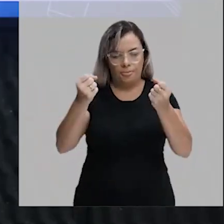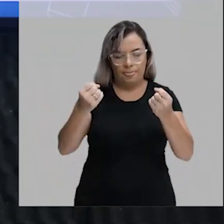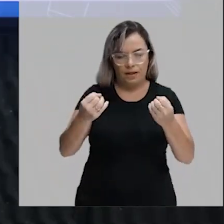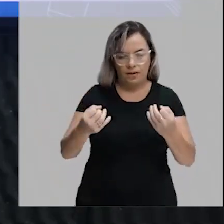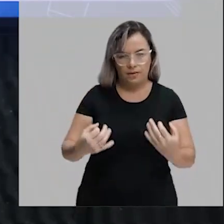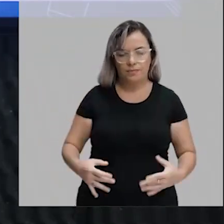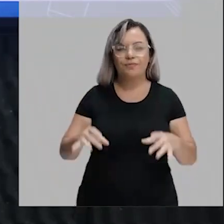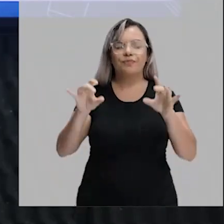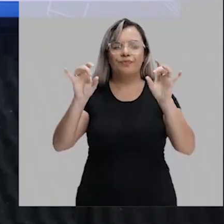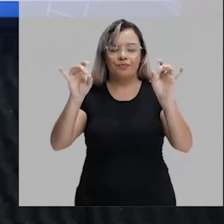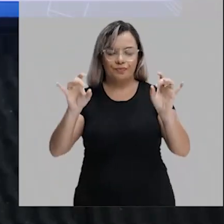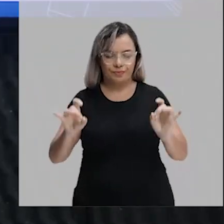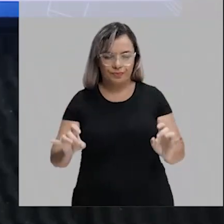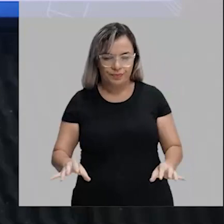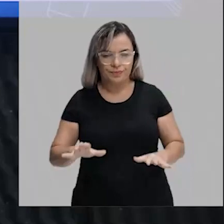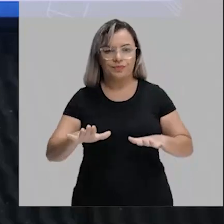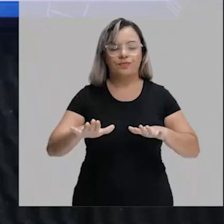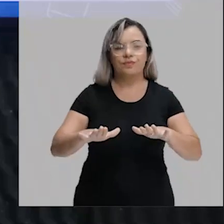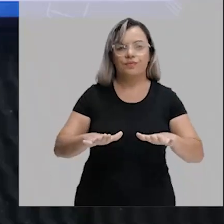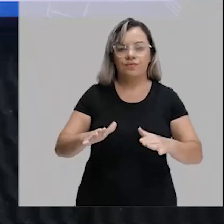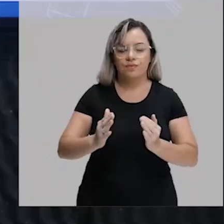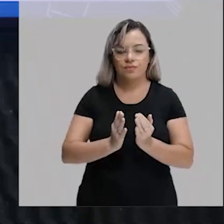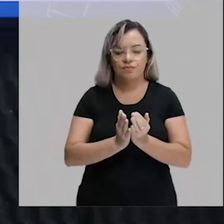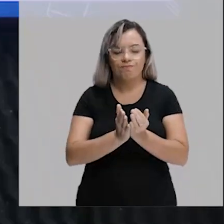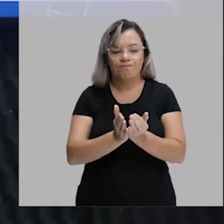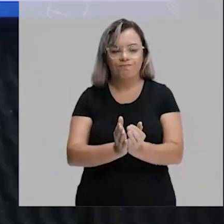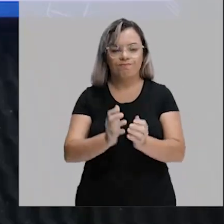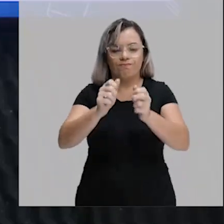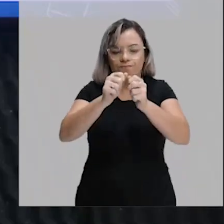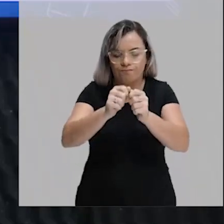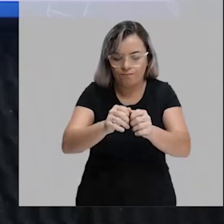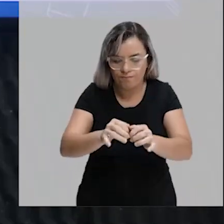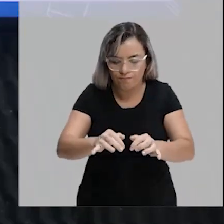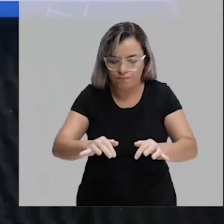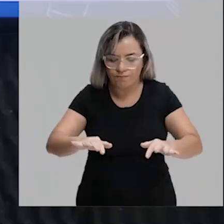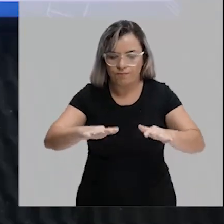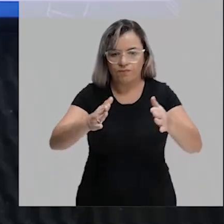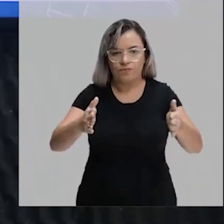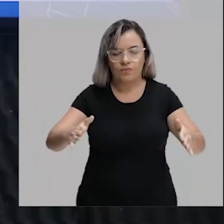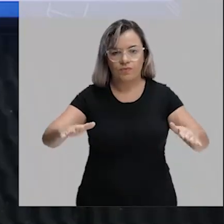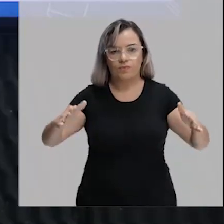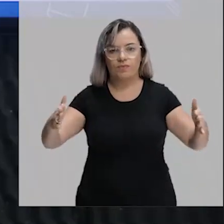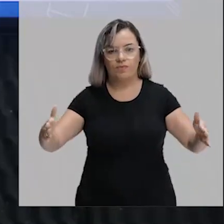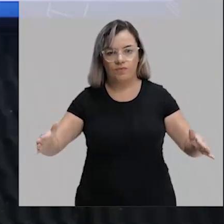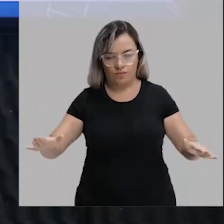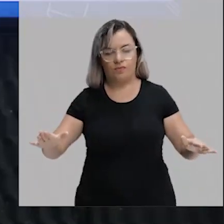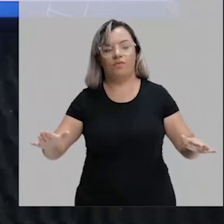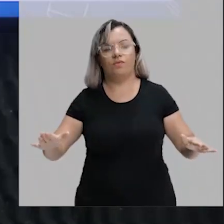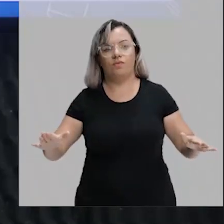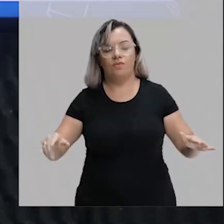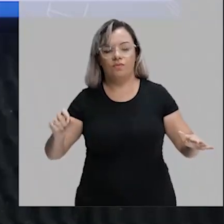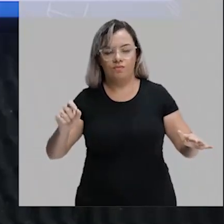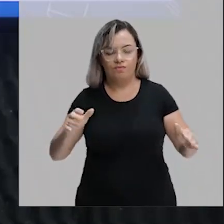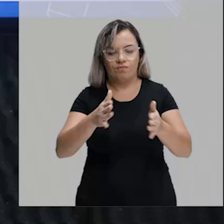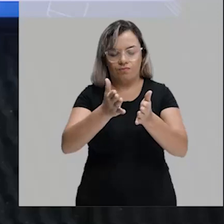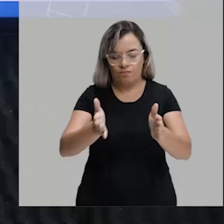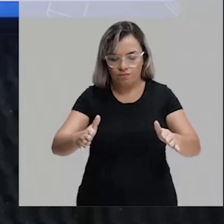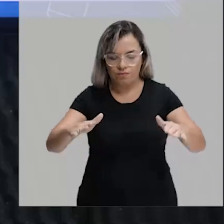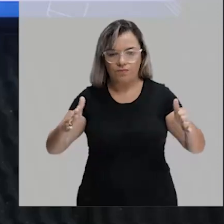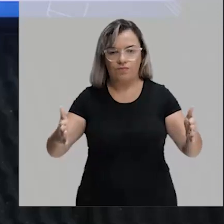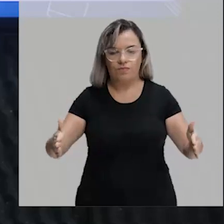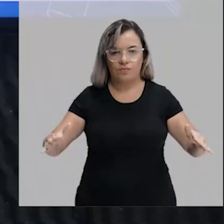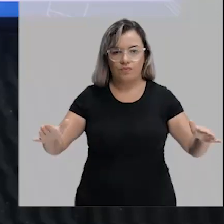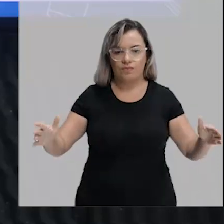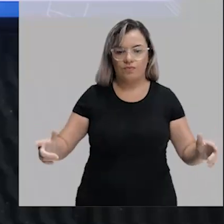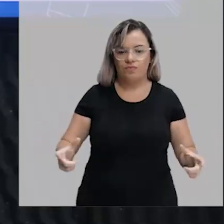específica esse movimento da expansão ultramarina, também chamada de expansão ultramarina,